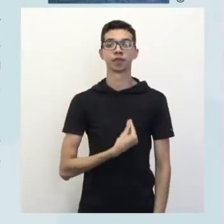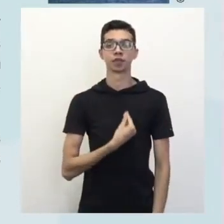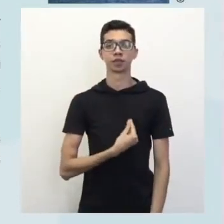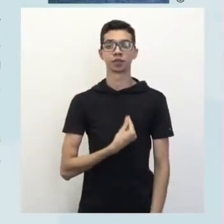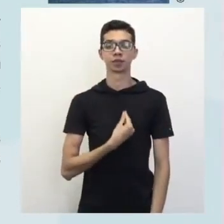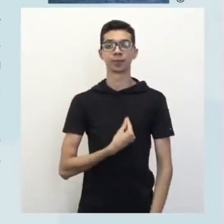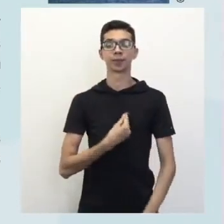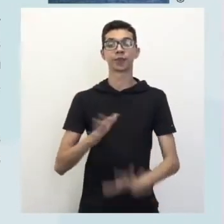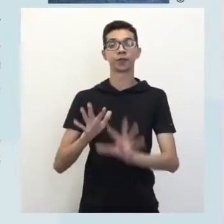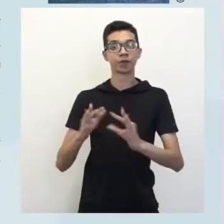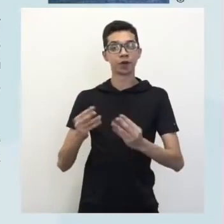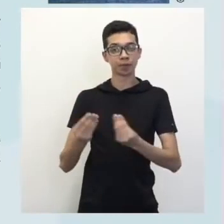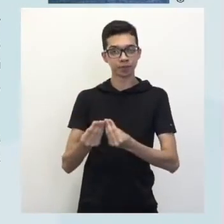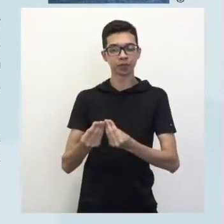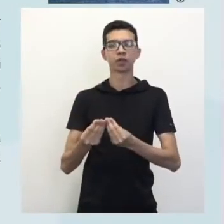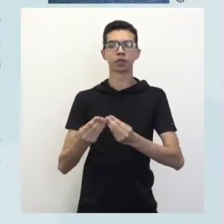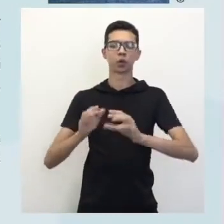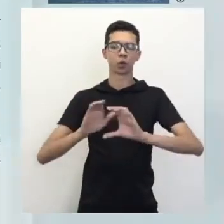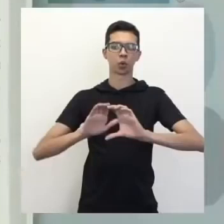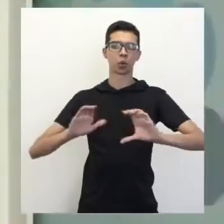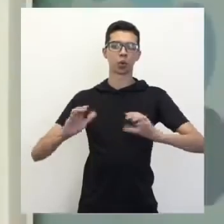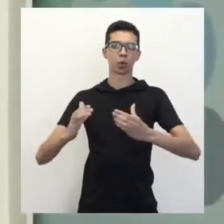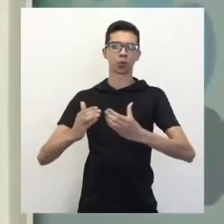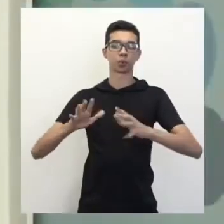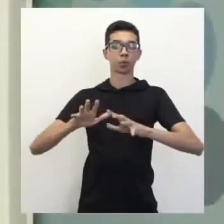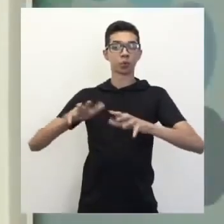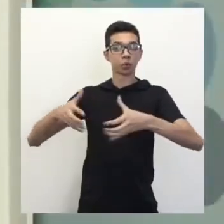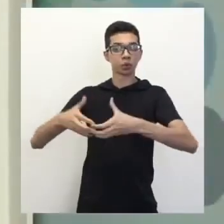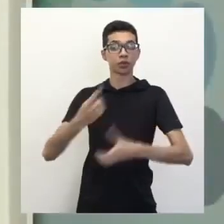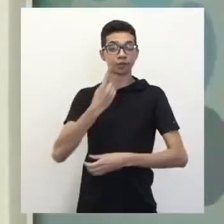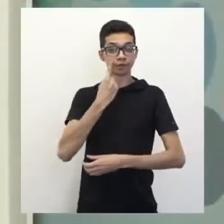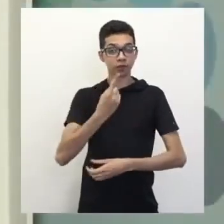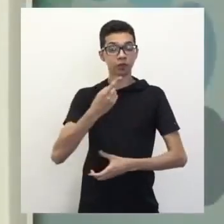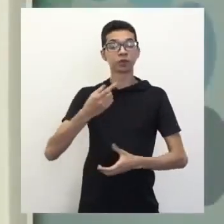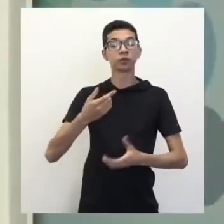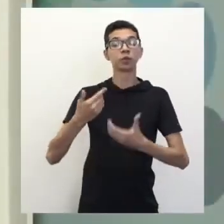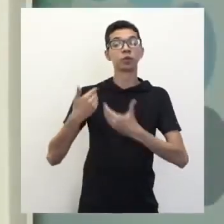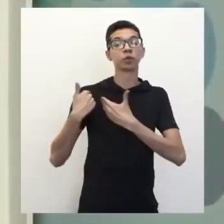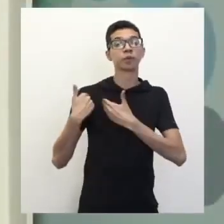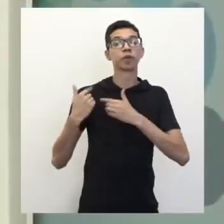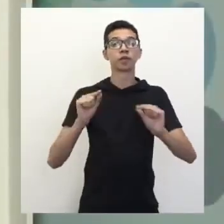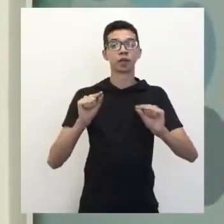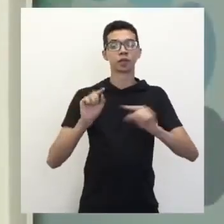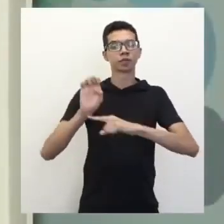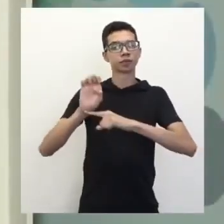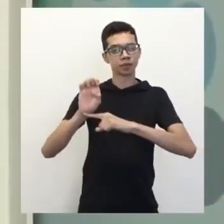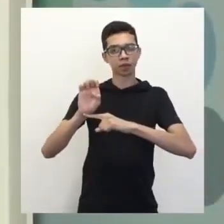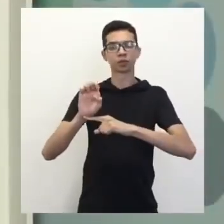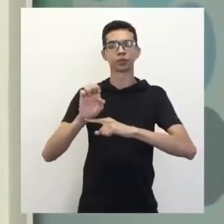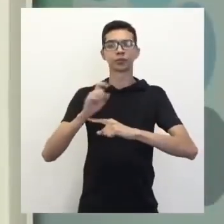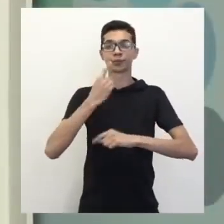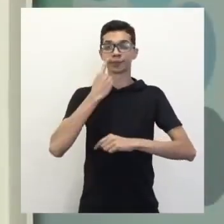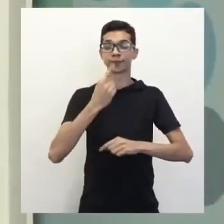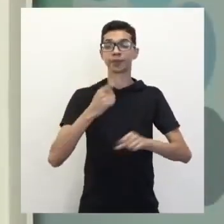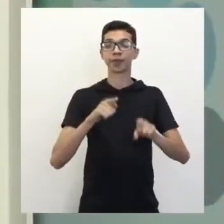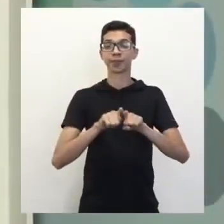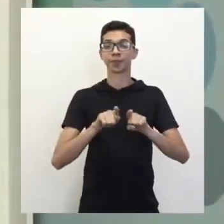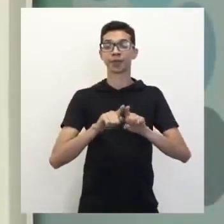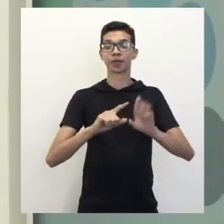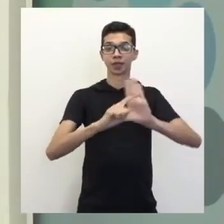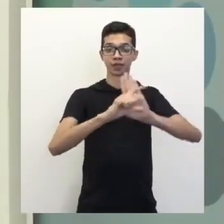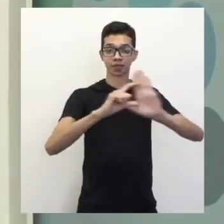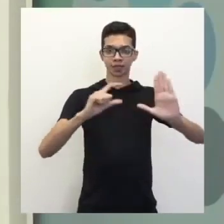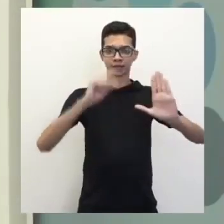comunitária. Então vejam que isso deve ser assegurado, é uma obrigação do Estado. Tanto é que a gente vai ver no primeiro parágrafo e no segundo parágrafo aí em